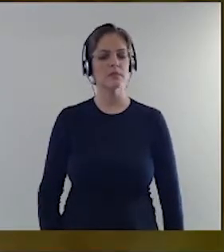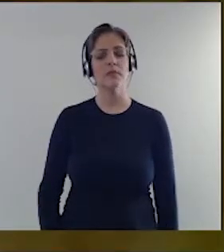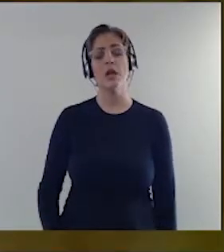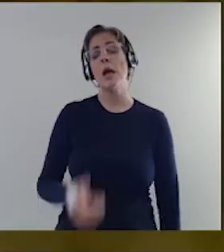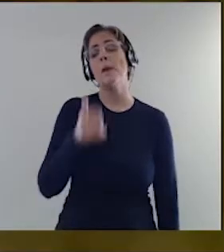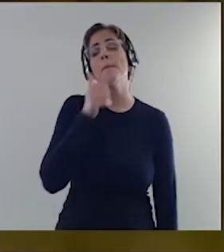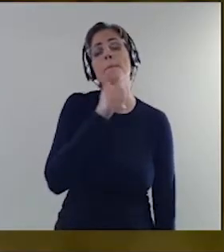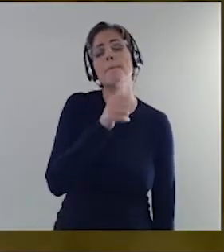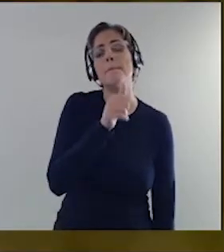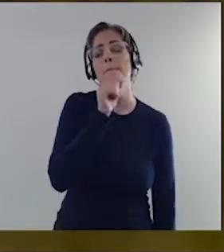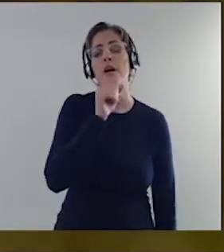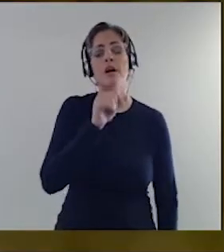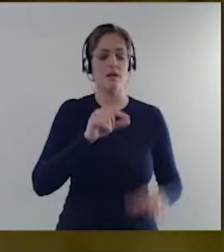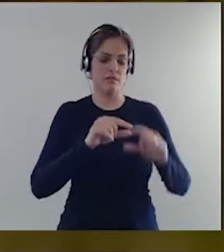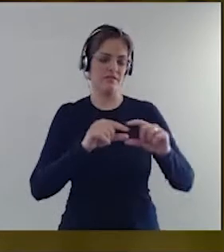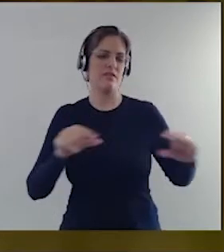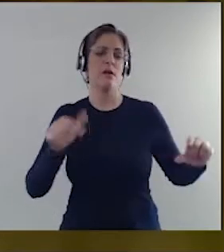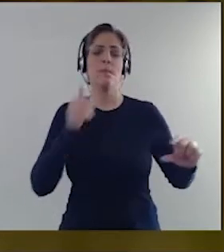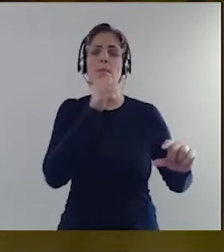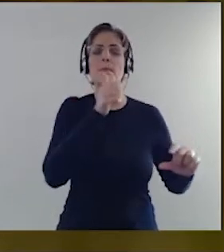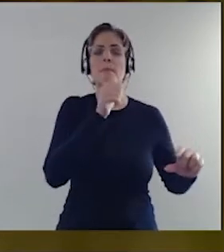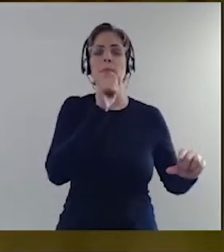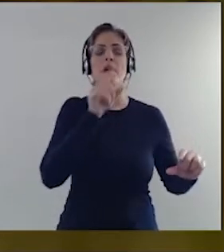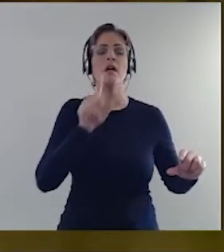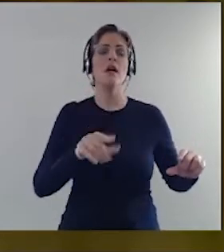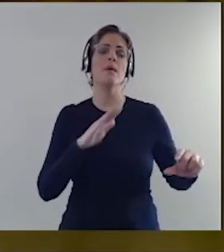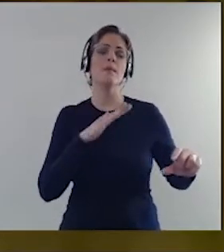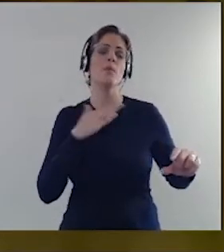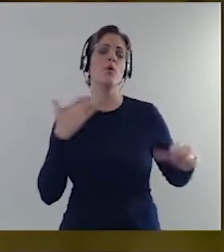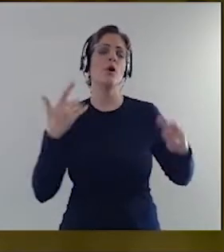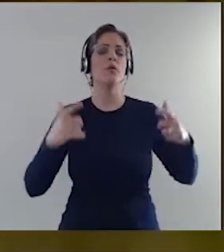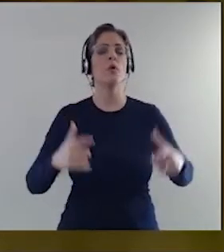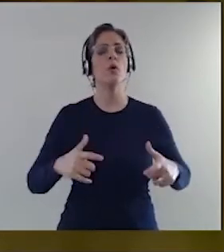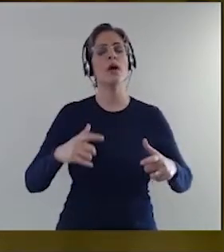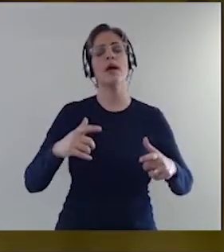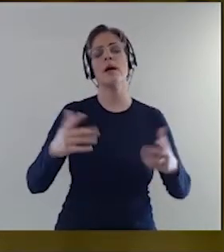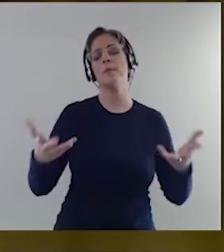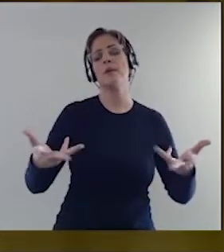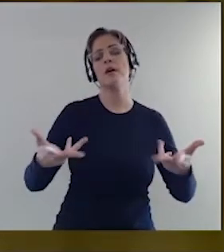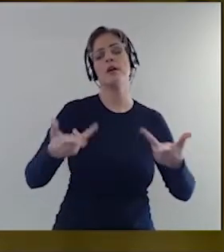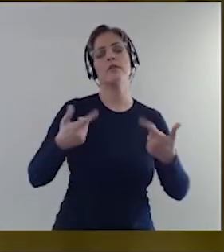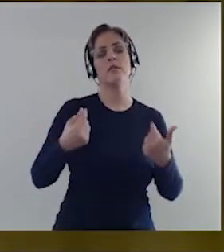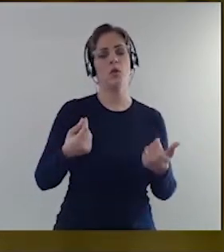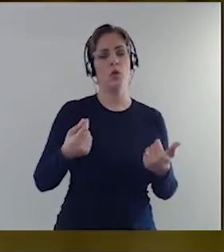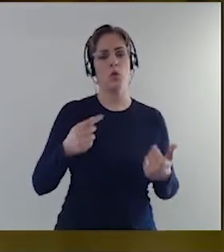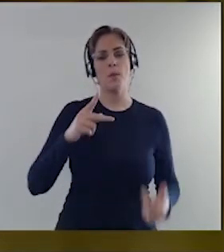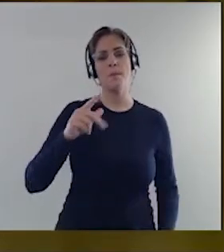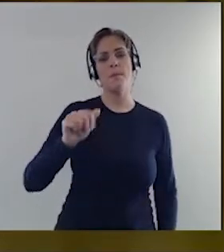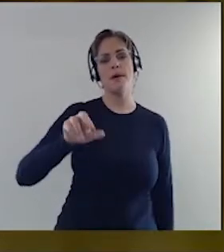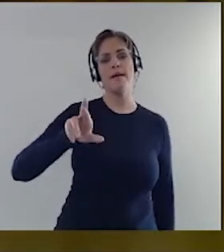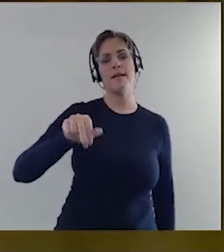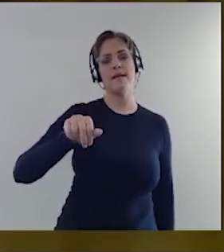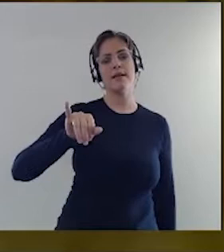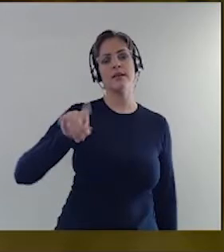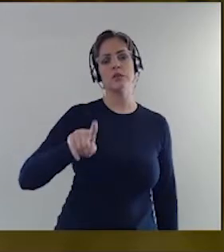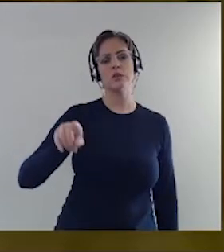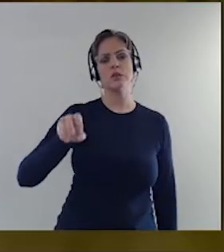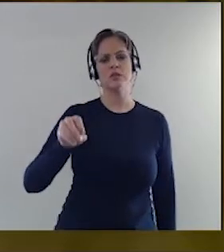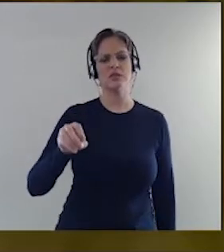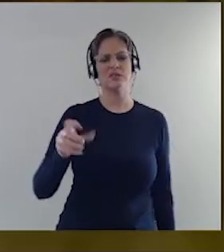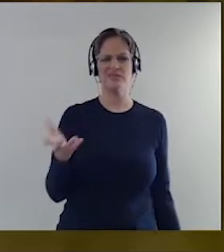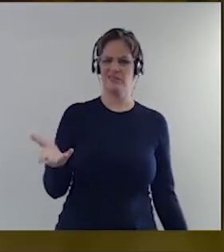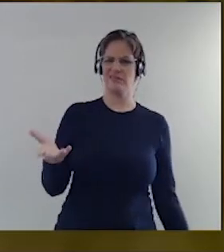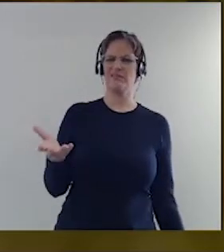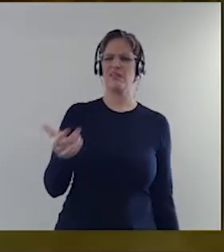é padecer no paraíso. Ou seja, a maternidade esteve, por longo tempo, profundamente